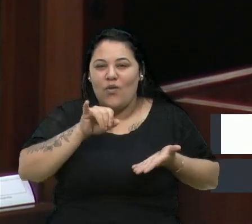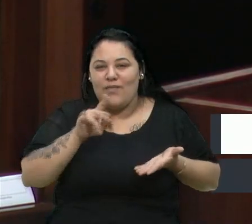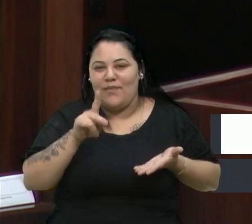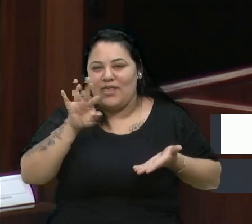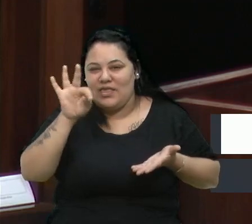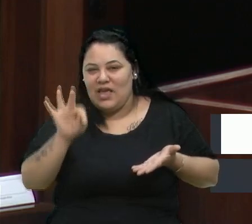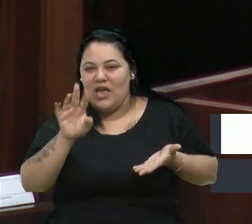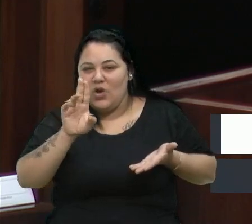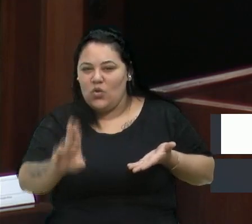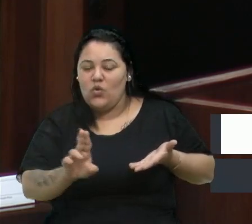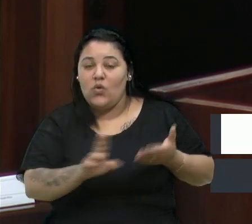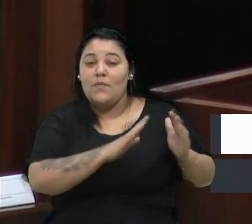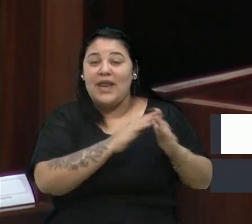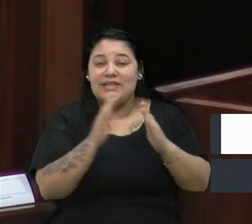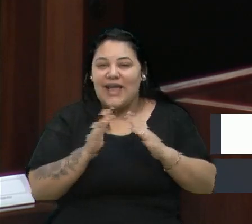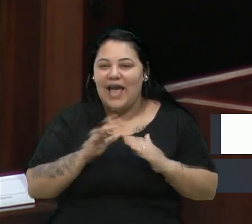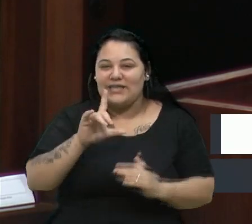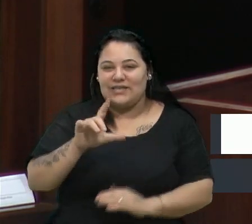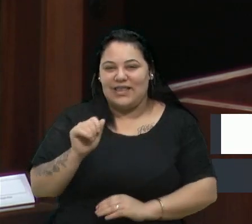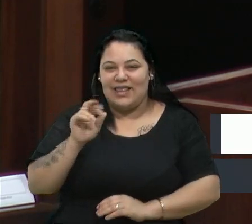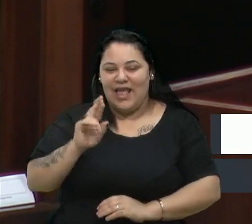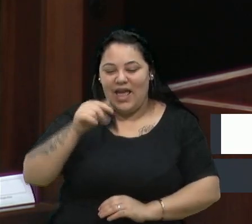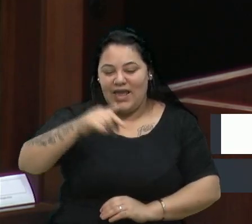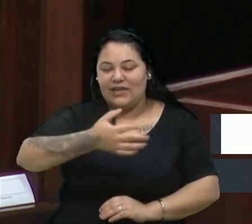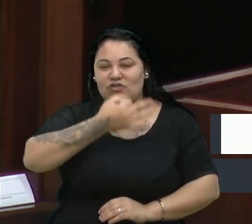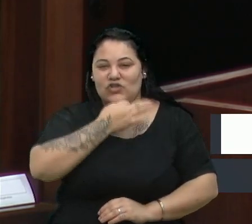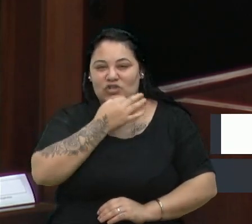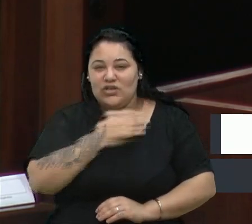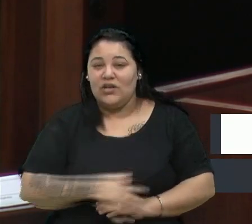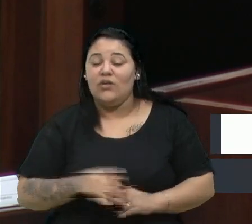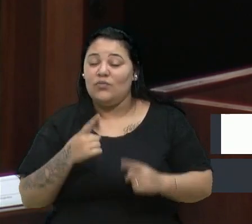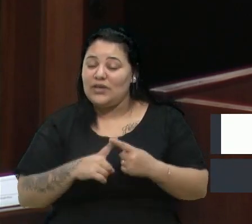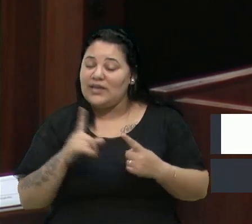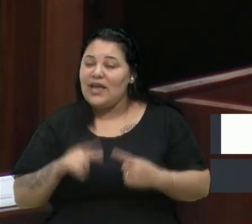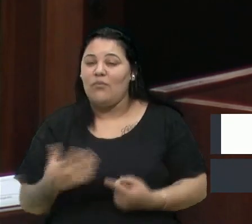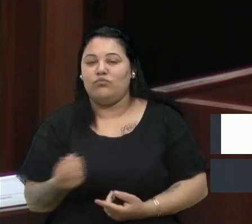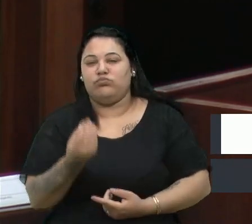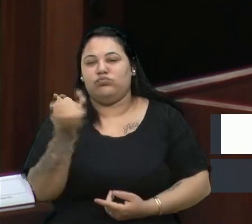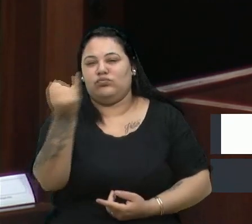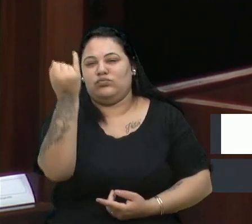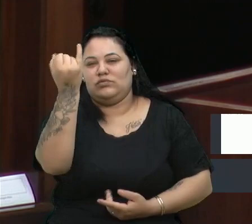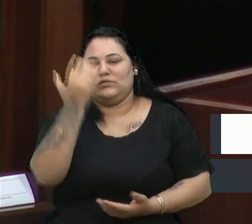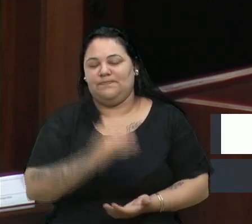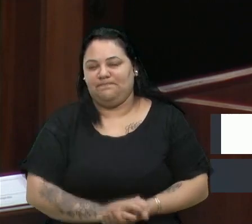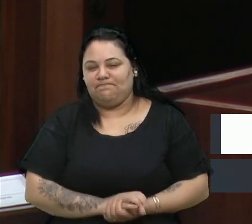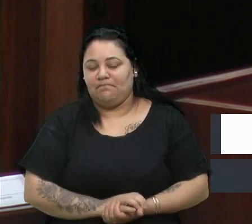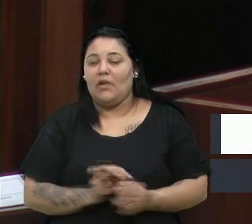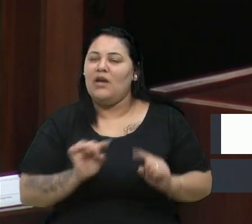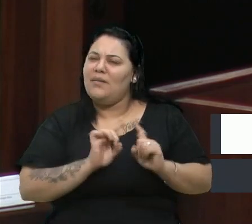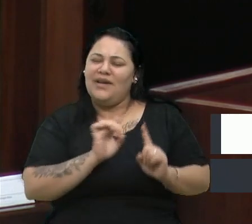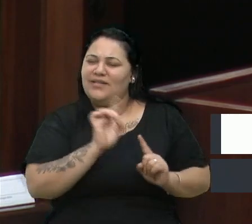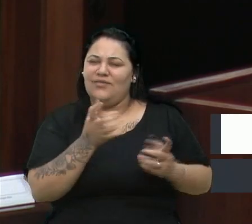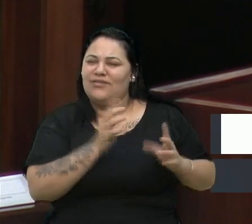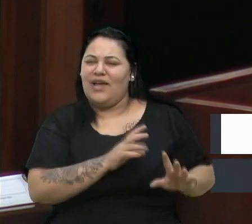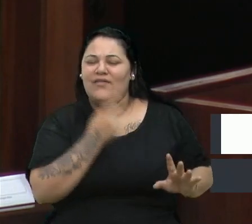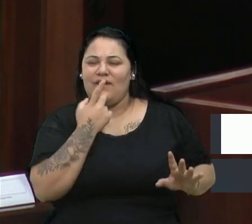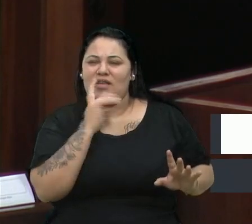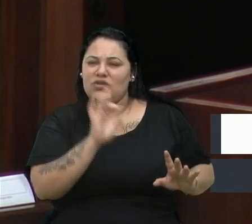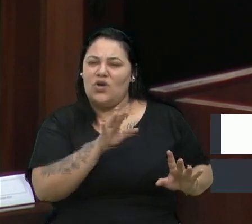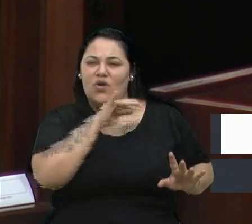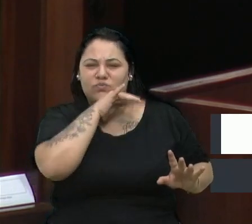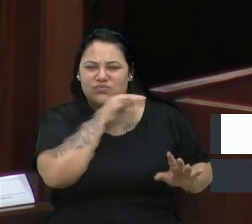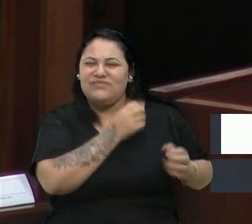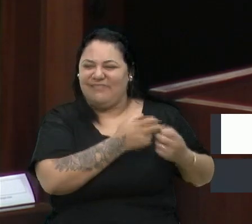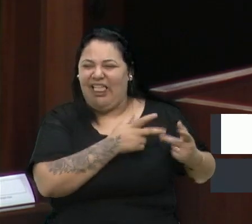do IPTU para as casas lares, o que vai ser muito importante. Mas eu não quero falar só de coisas ruins,